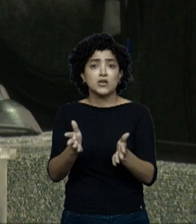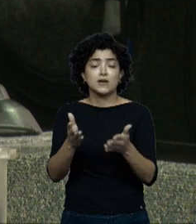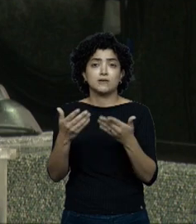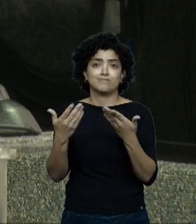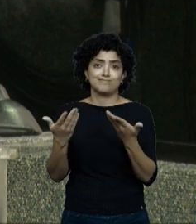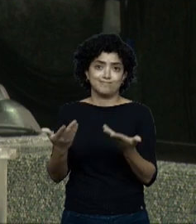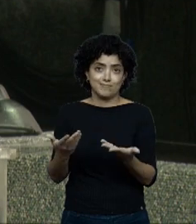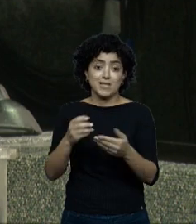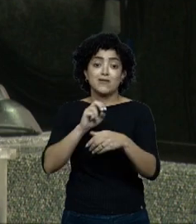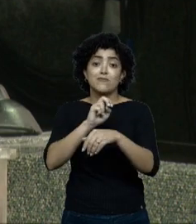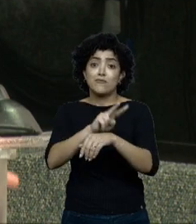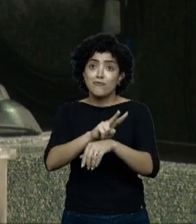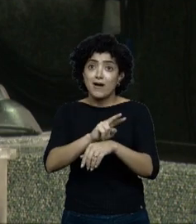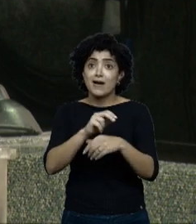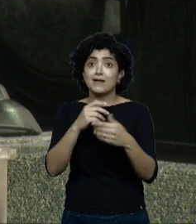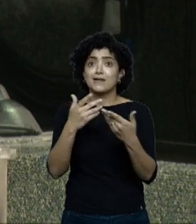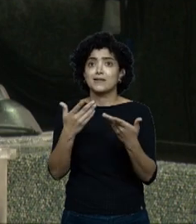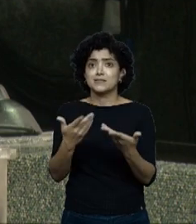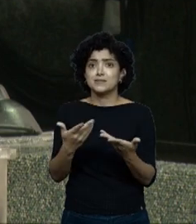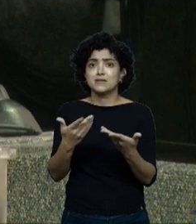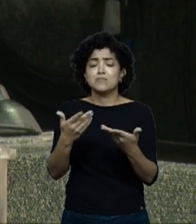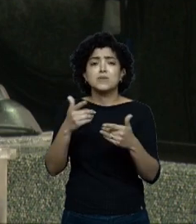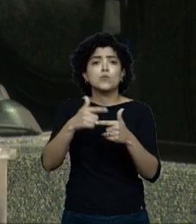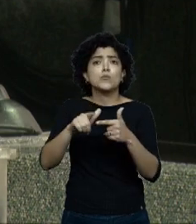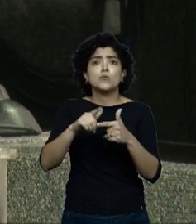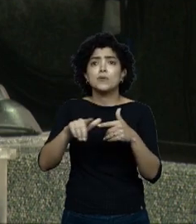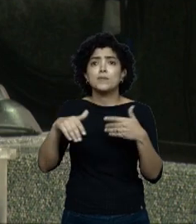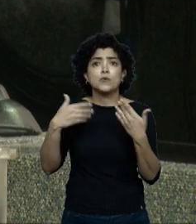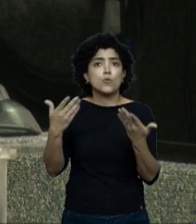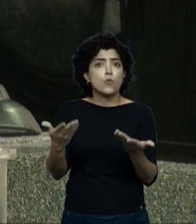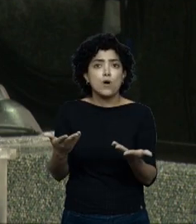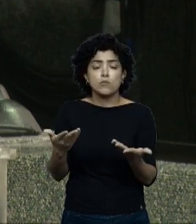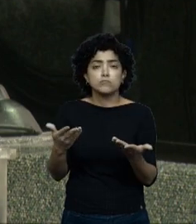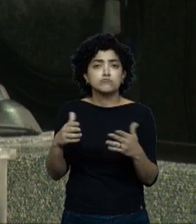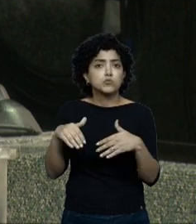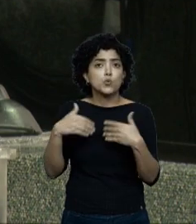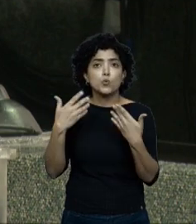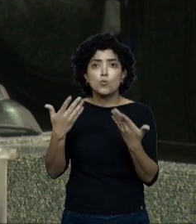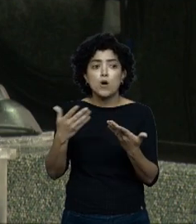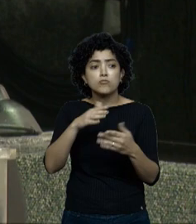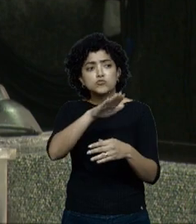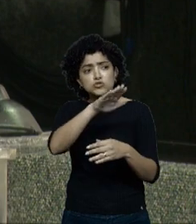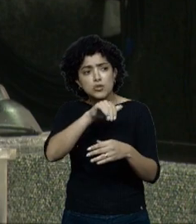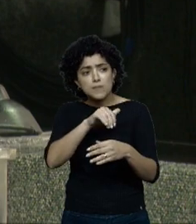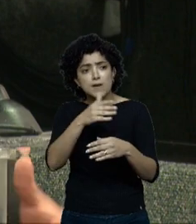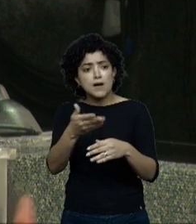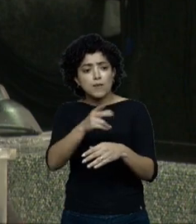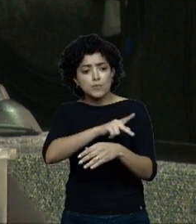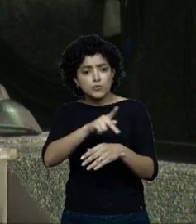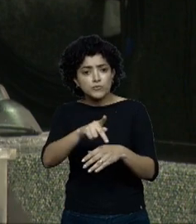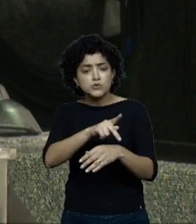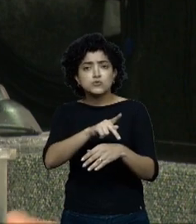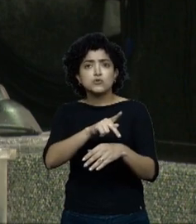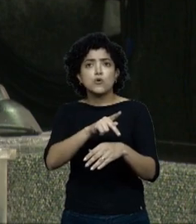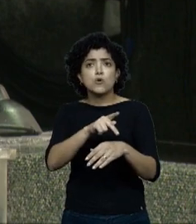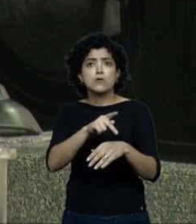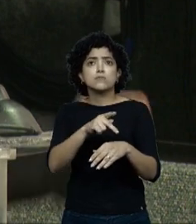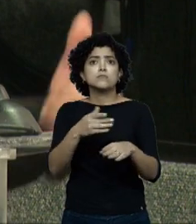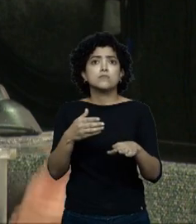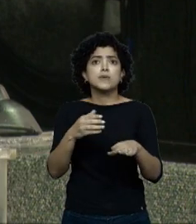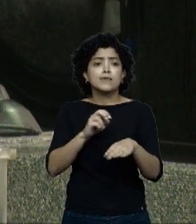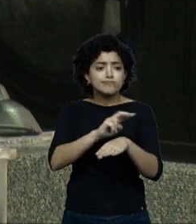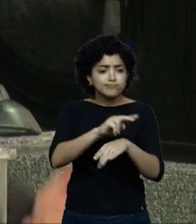temos vagas qual é o problema então qual é o problema em chamar o professor preocupar a vaga existente